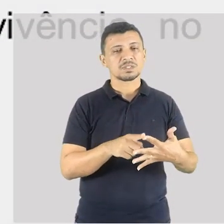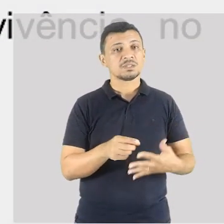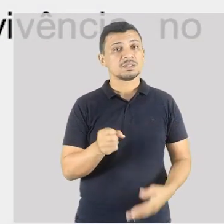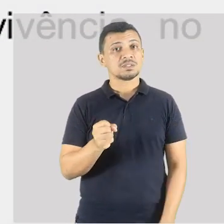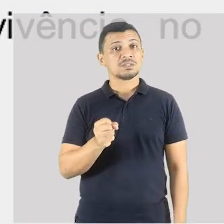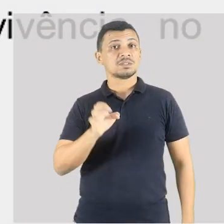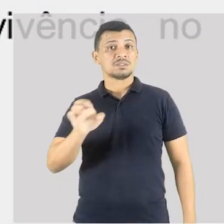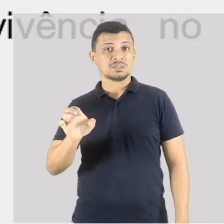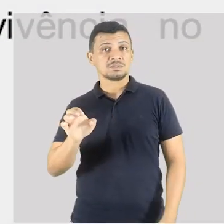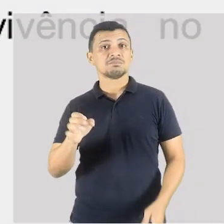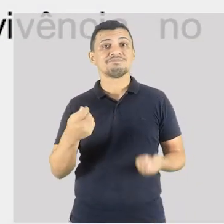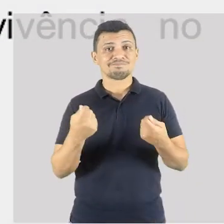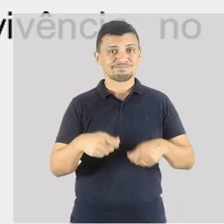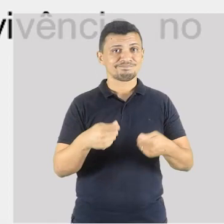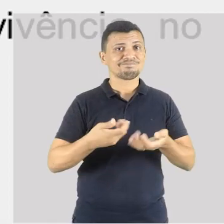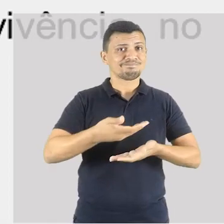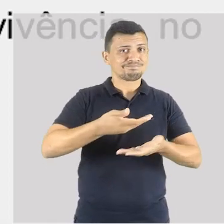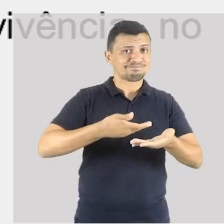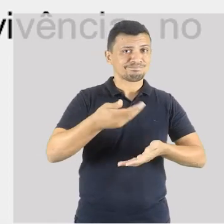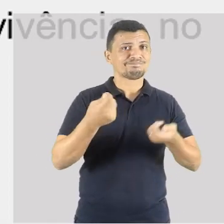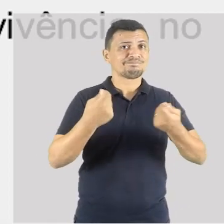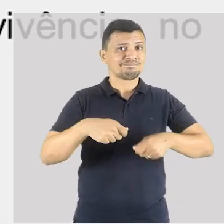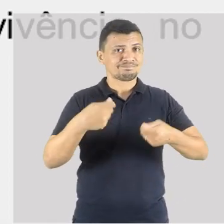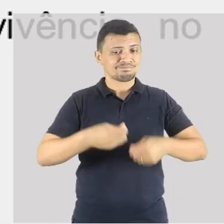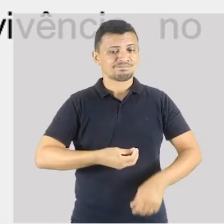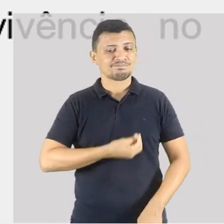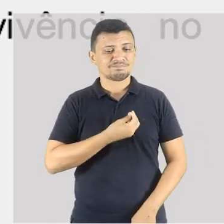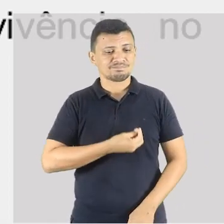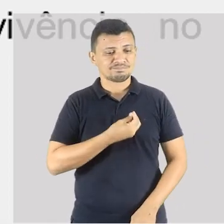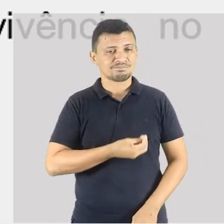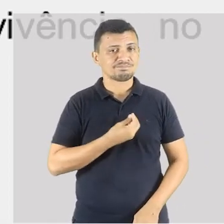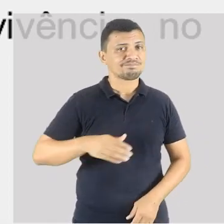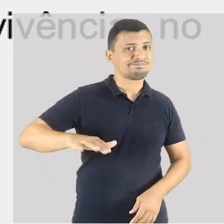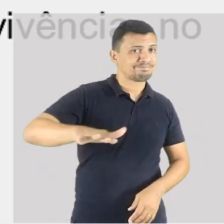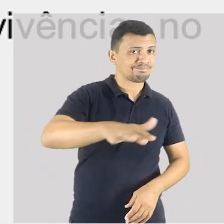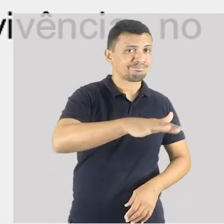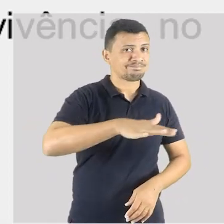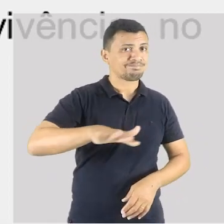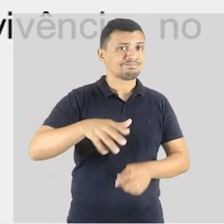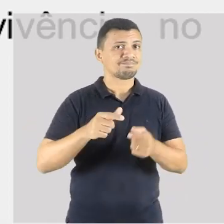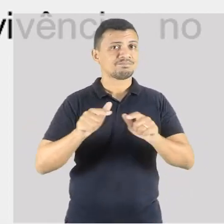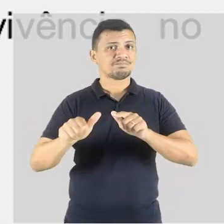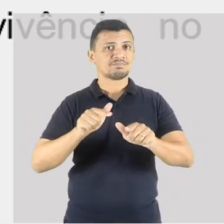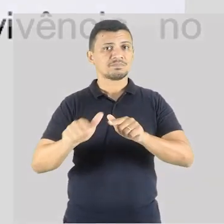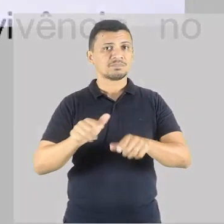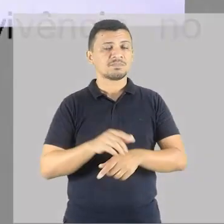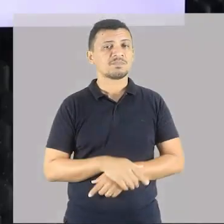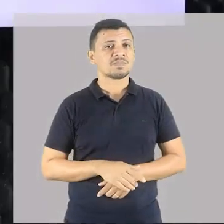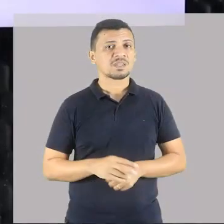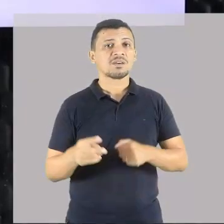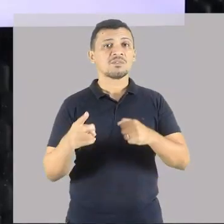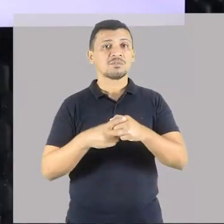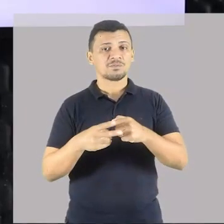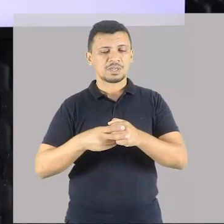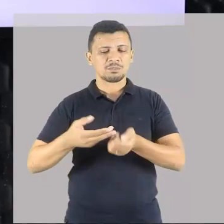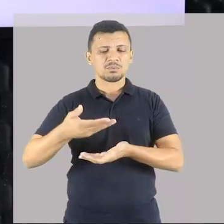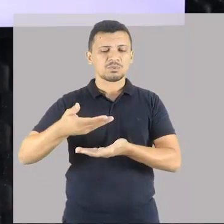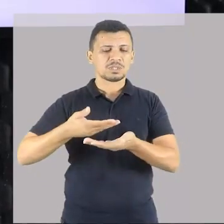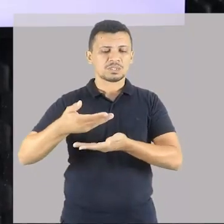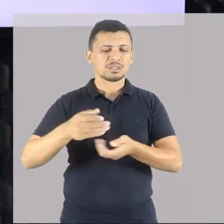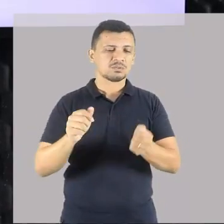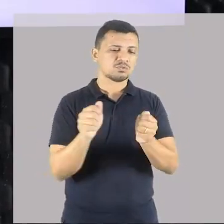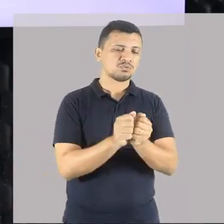se trata de uma necessidade de sobrevivência no mercado. Olha o detalhe. Aqui eu tenho o verbo tratar com o